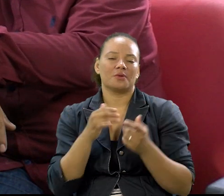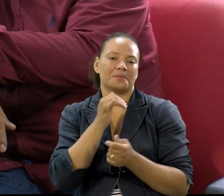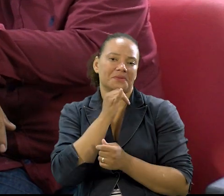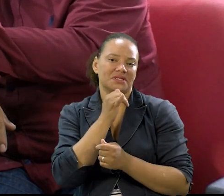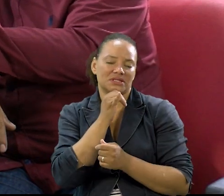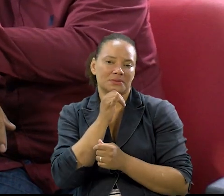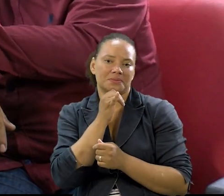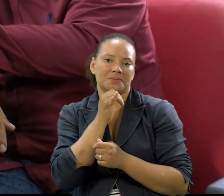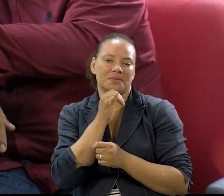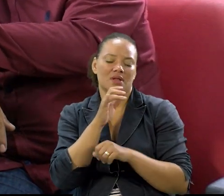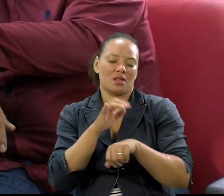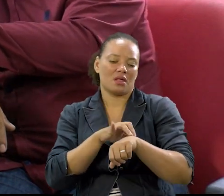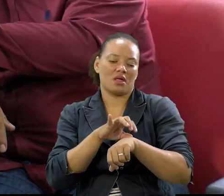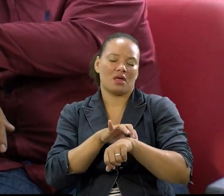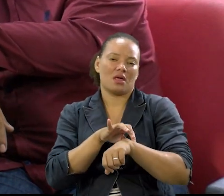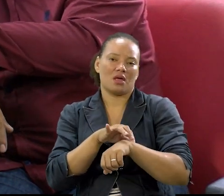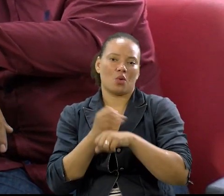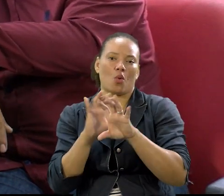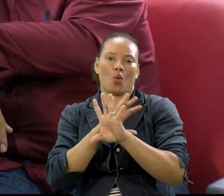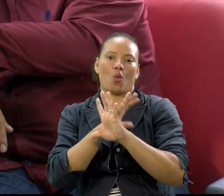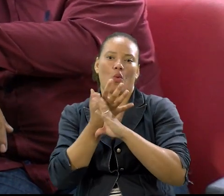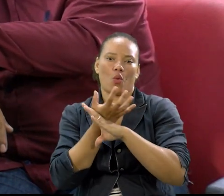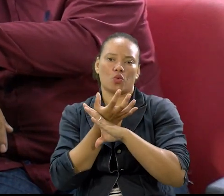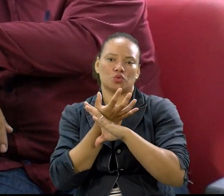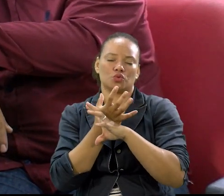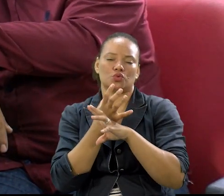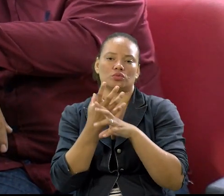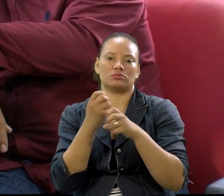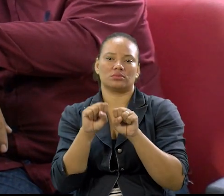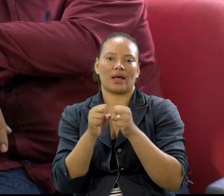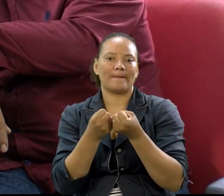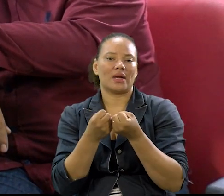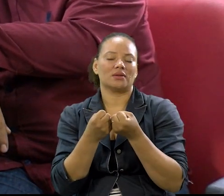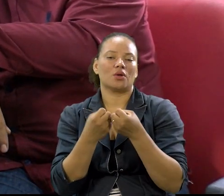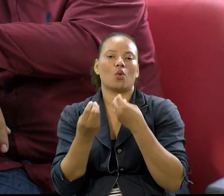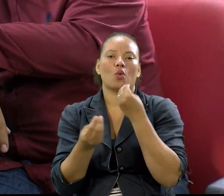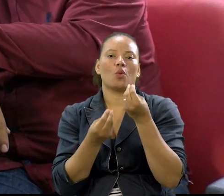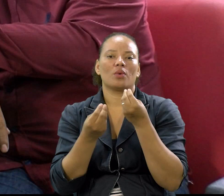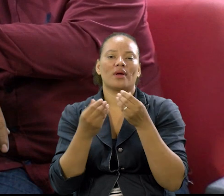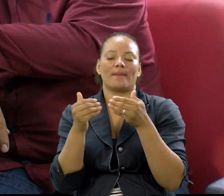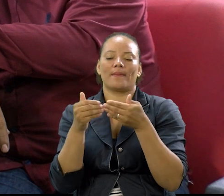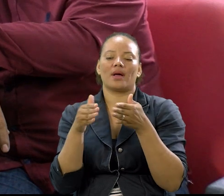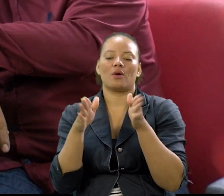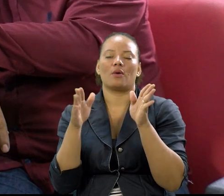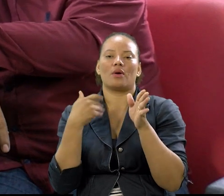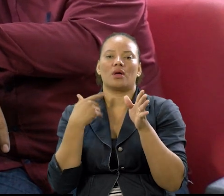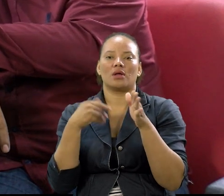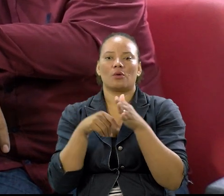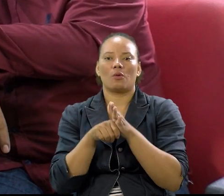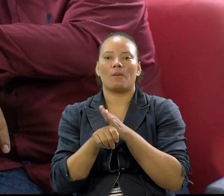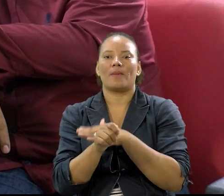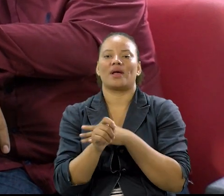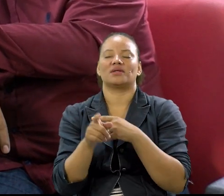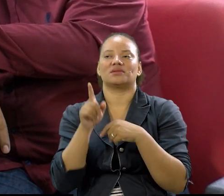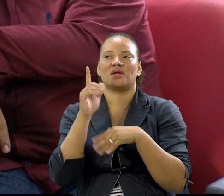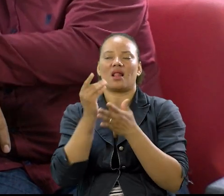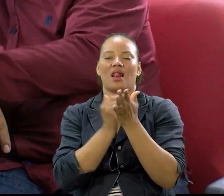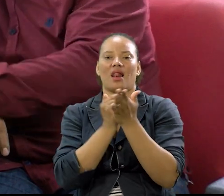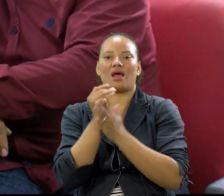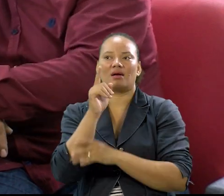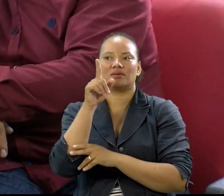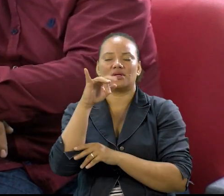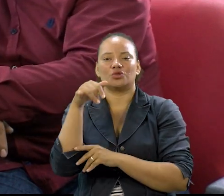de de De traumas e criança com trauma também é isso a porta de entrada é o João Paulo já tem um protocolo a